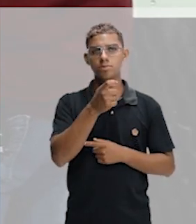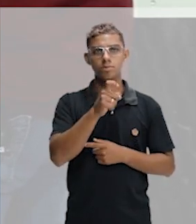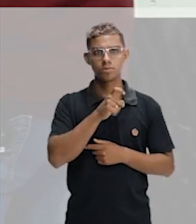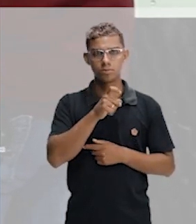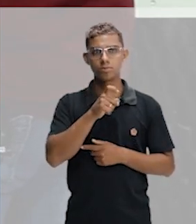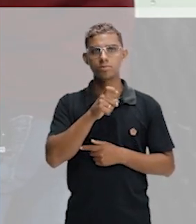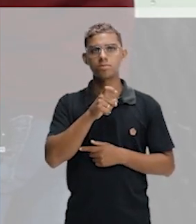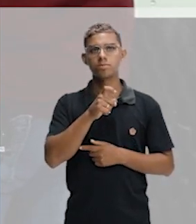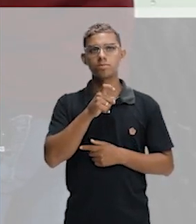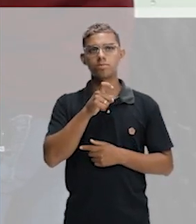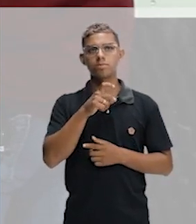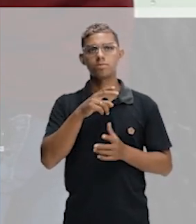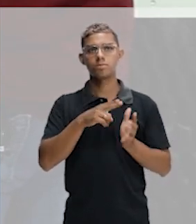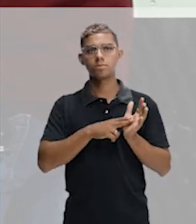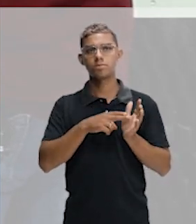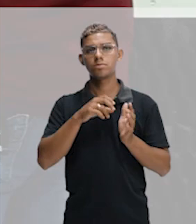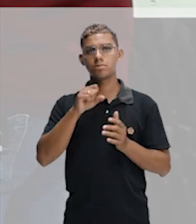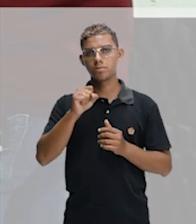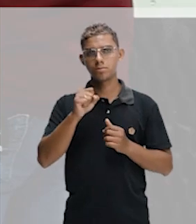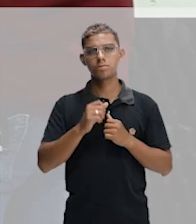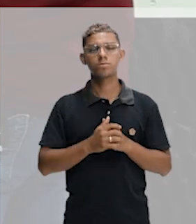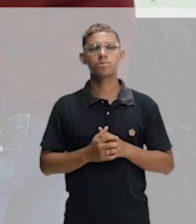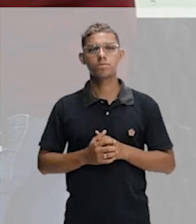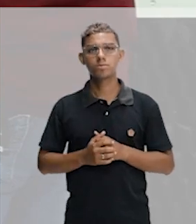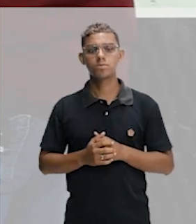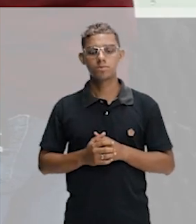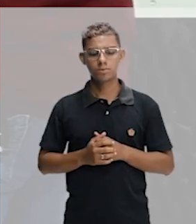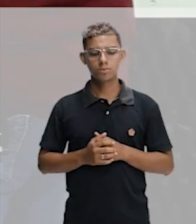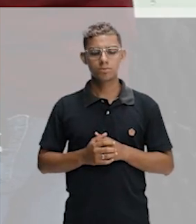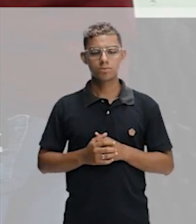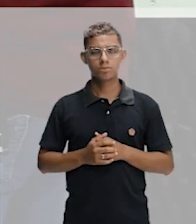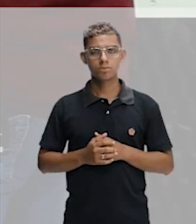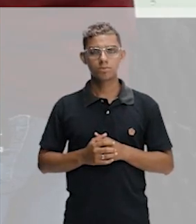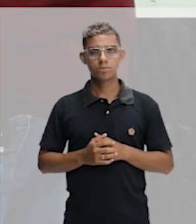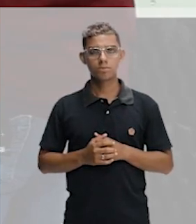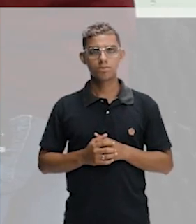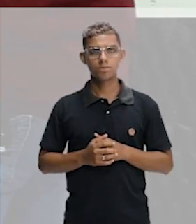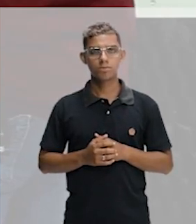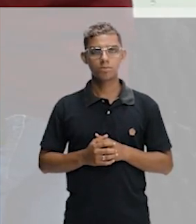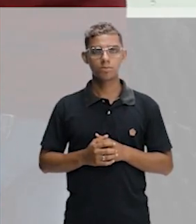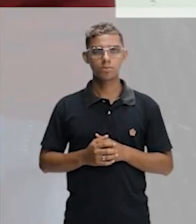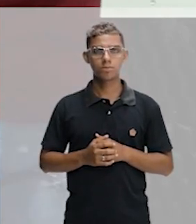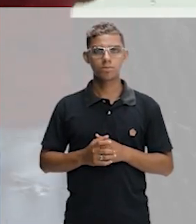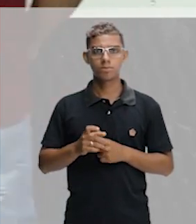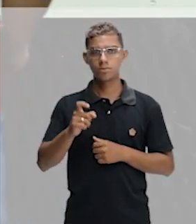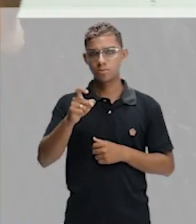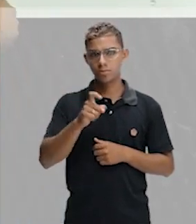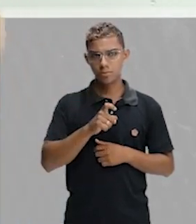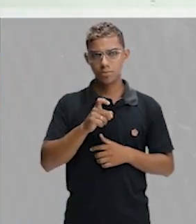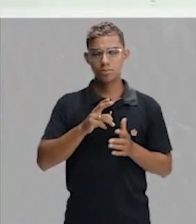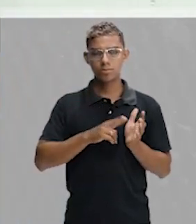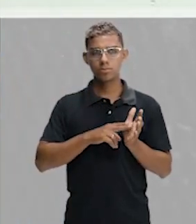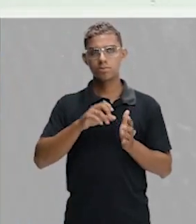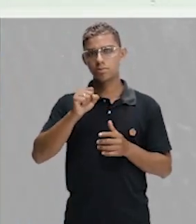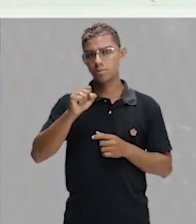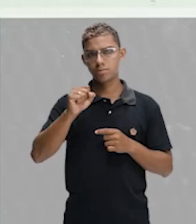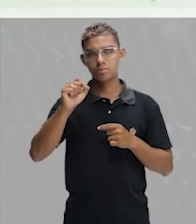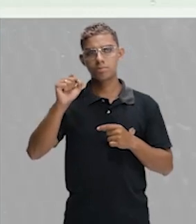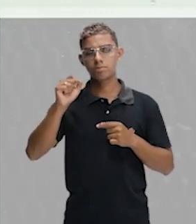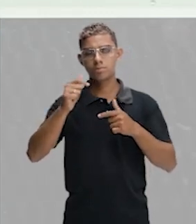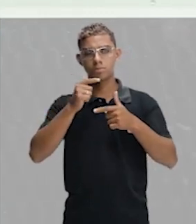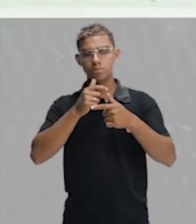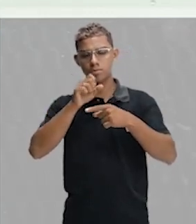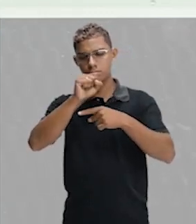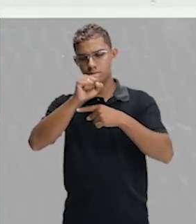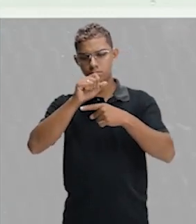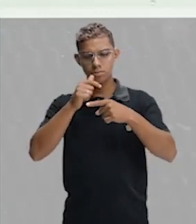x = 8 / 2 x = 4 quer dizer quanto Y é zero